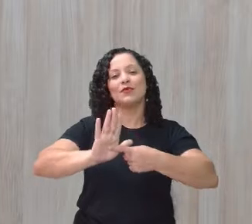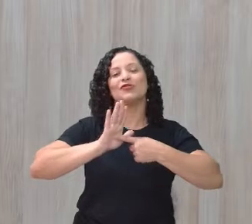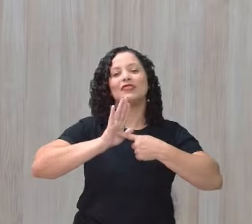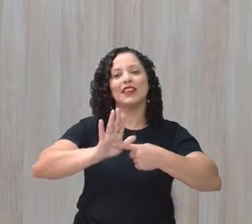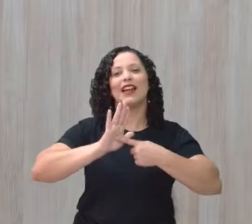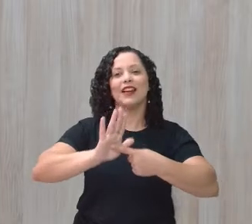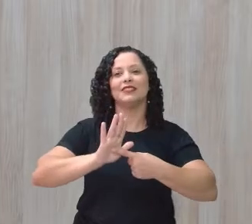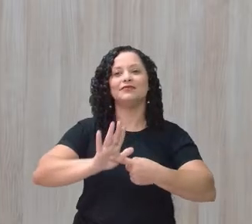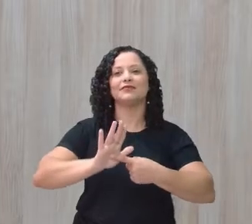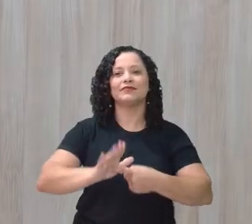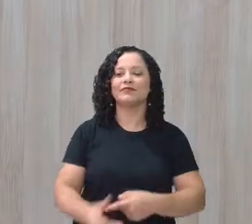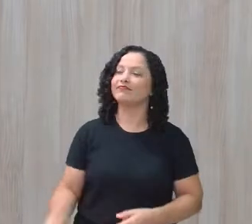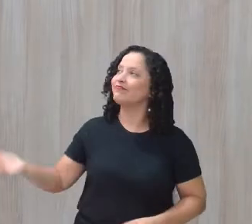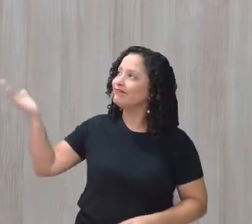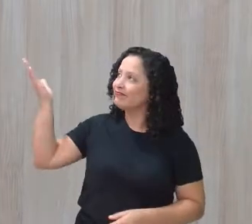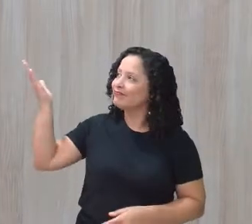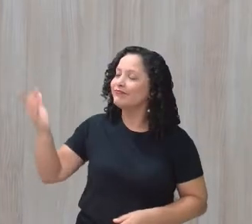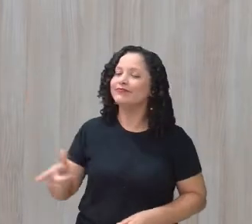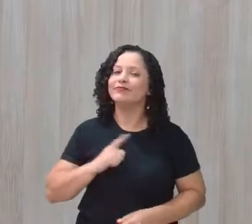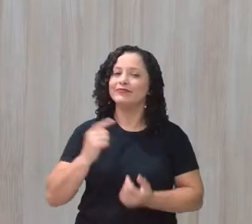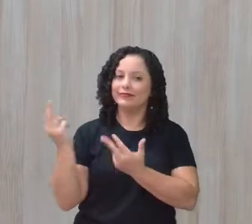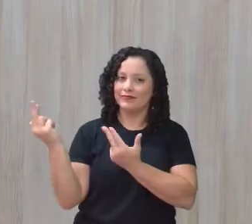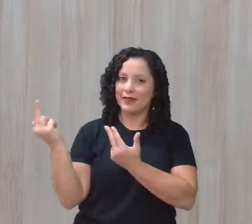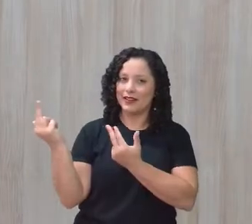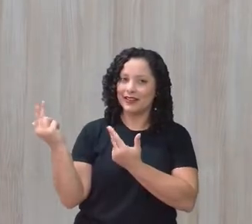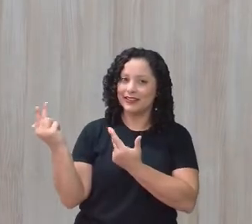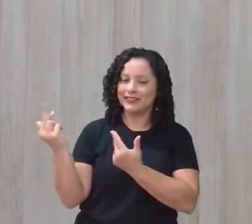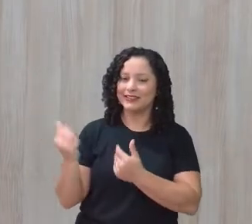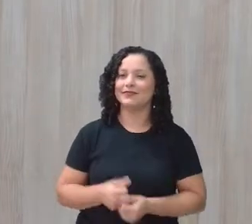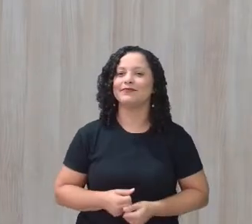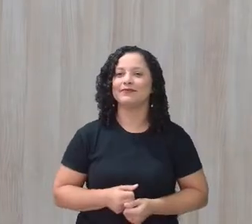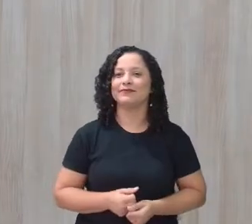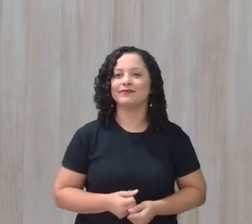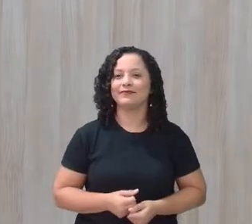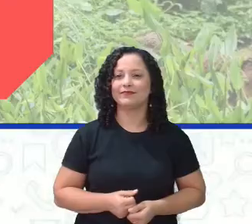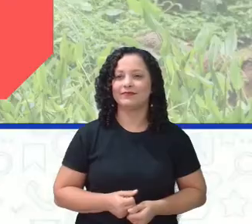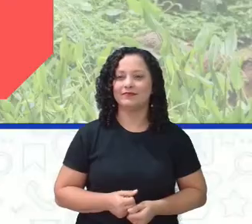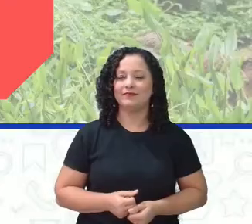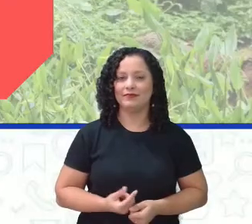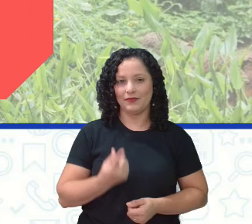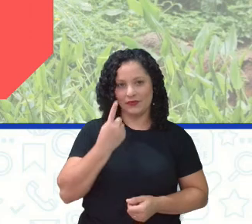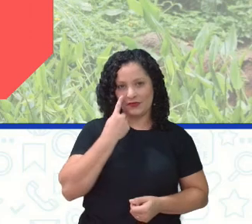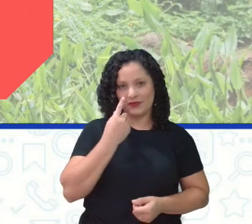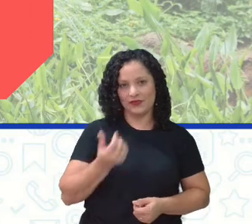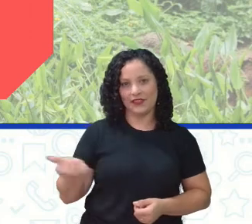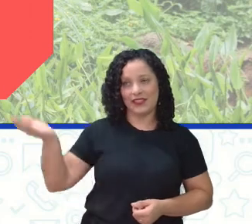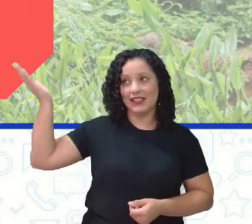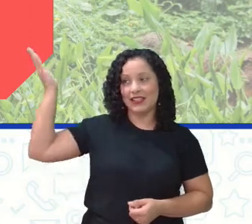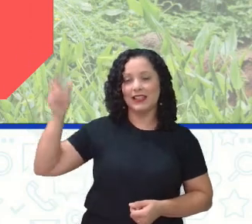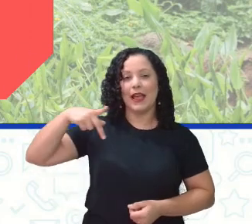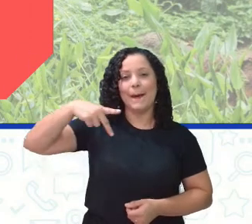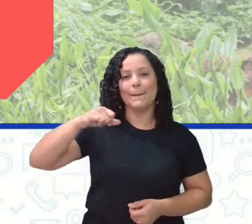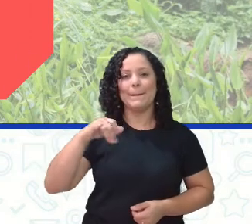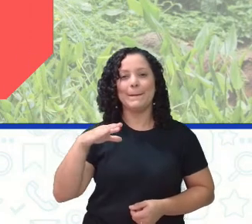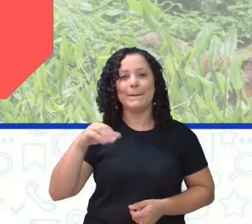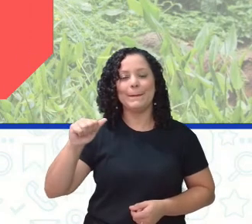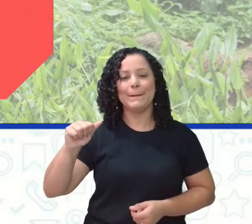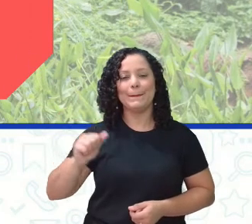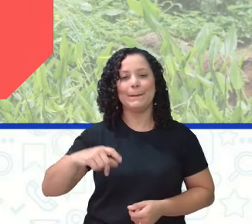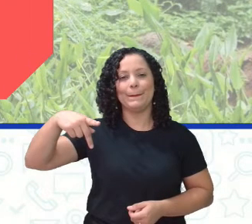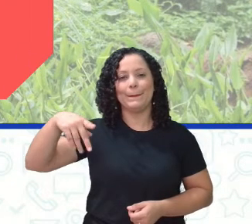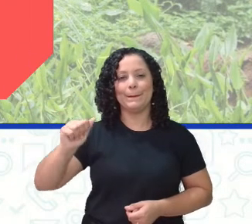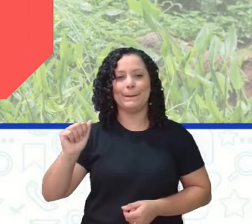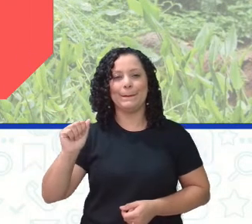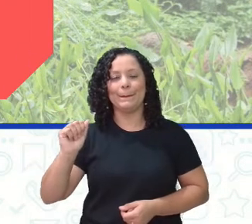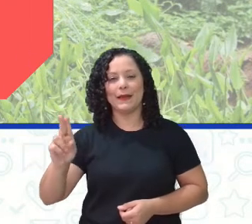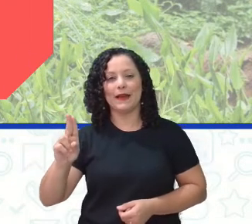foi inspirado nesse animal aqui, né? E bota aí na tela, por favor. E é o pica-pau bico de